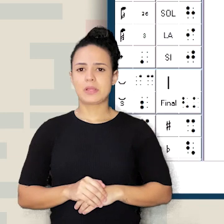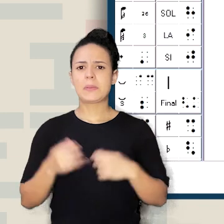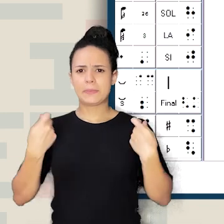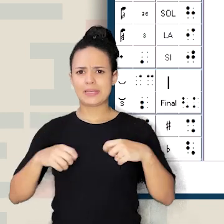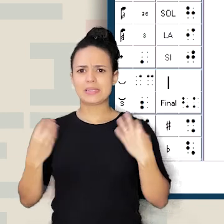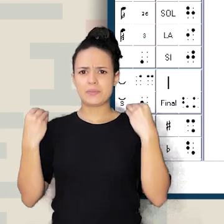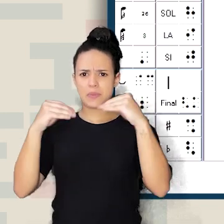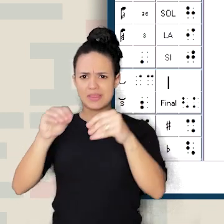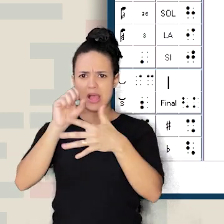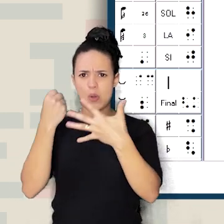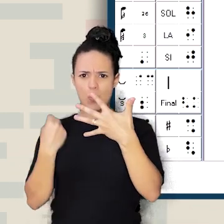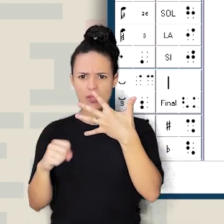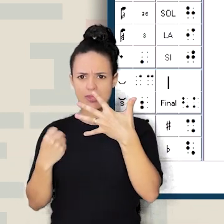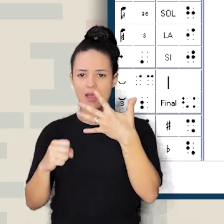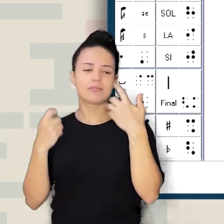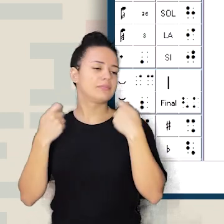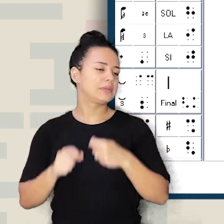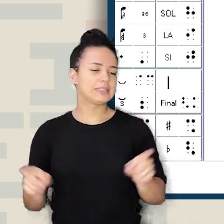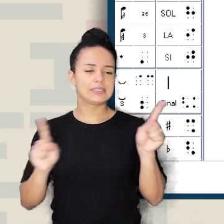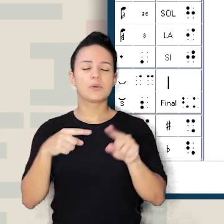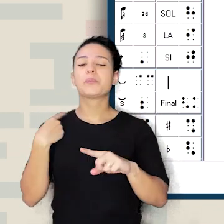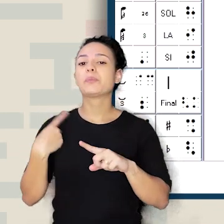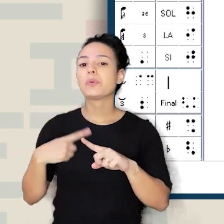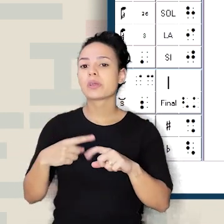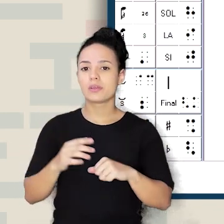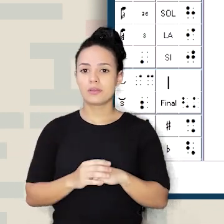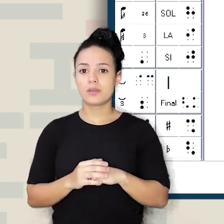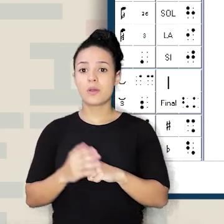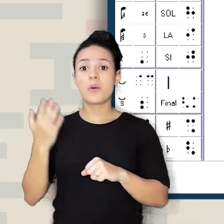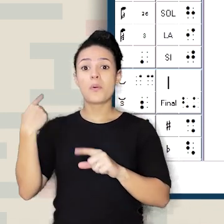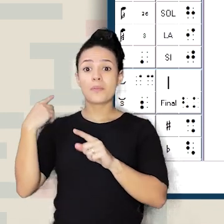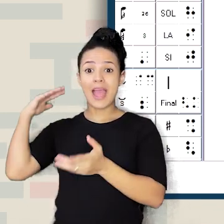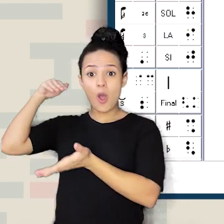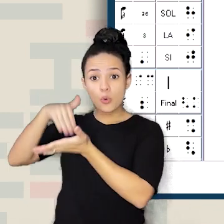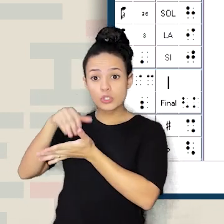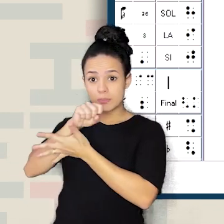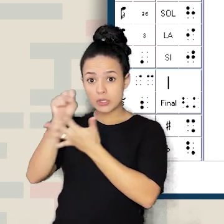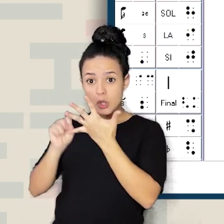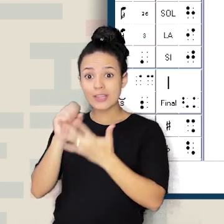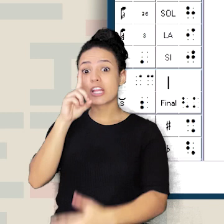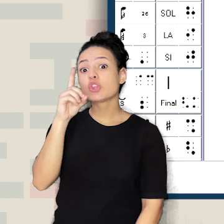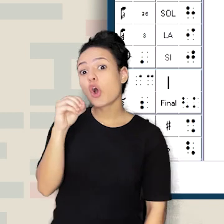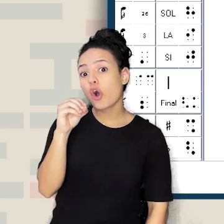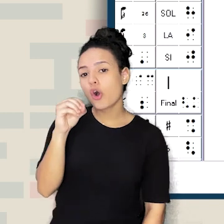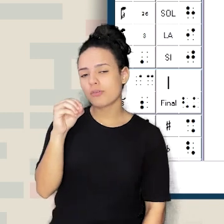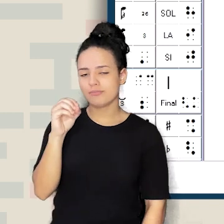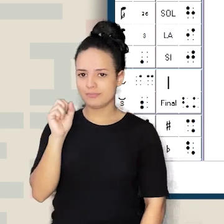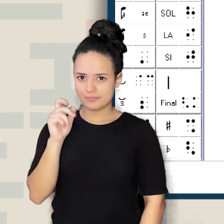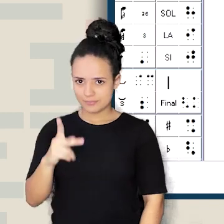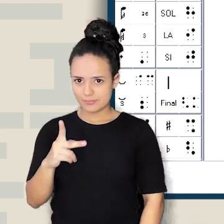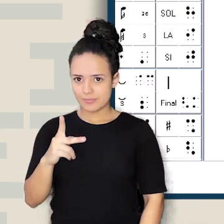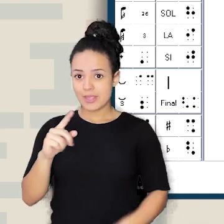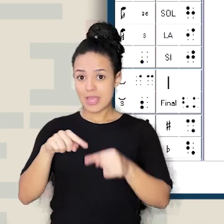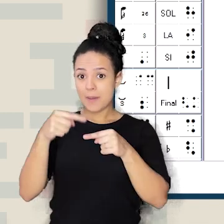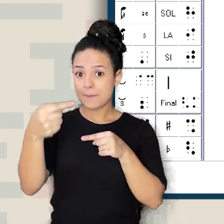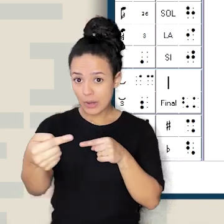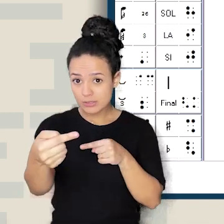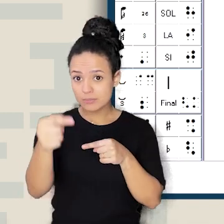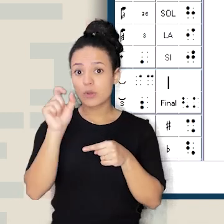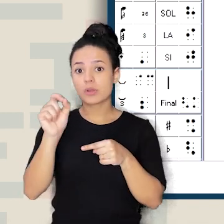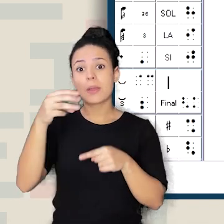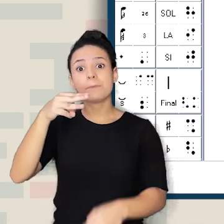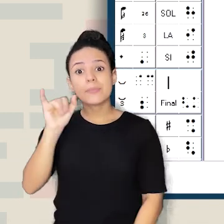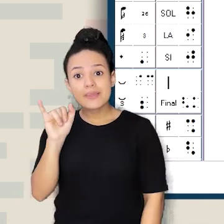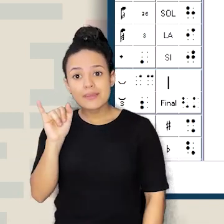dedo indicador. Abrir ligadura. Preciso colocar o sinal de oitava? Não. Por quê? A última nota que a gente escreveu foi